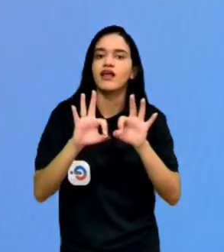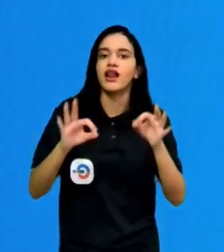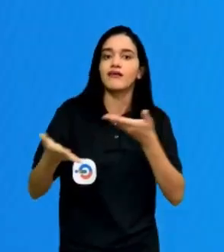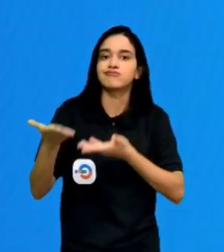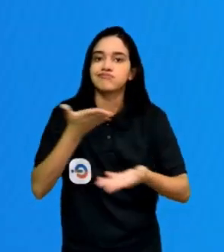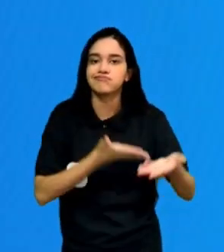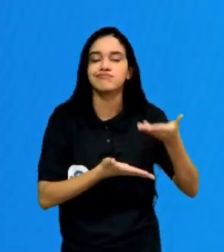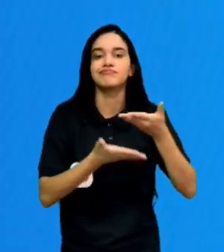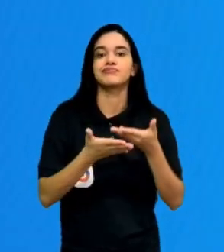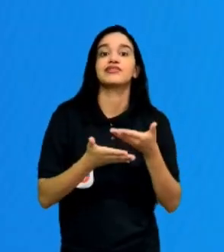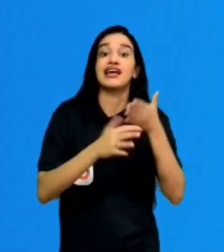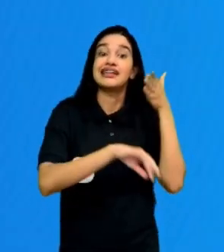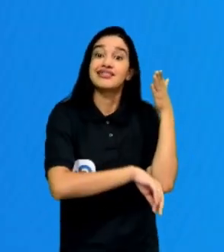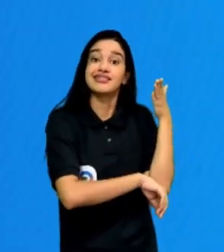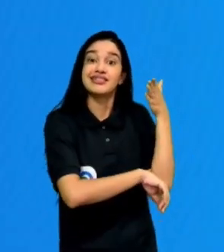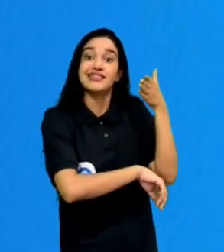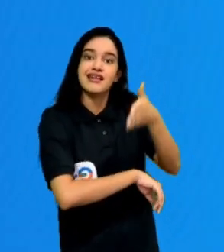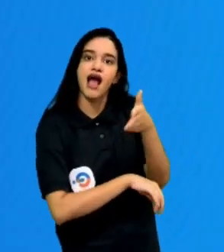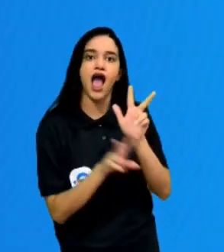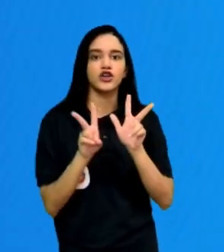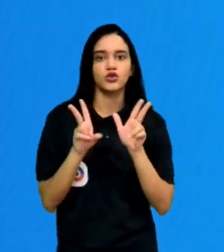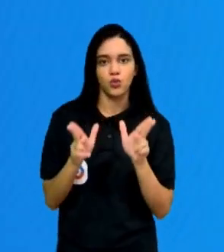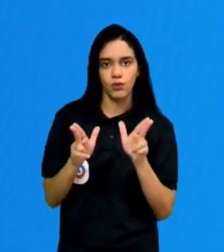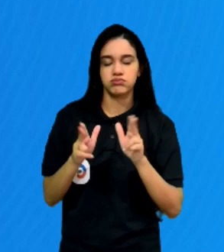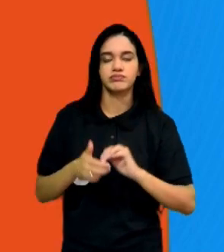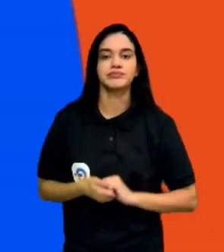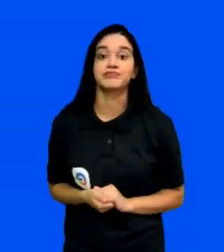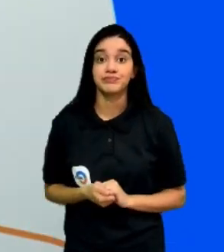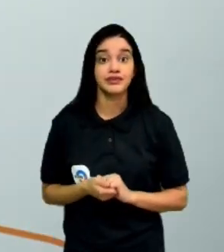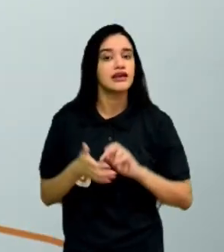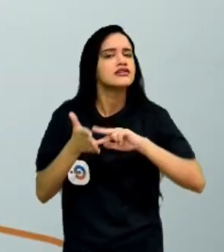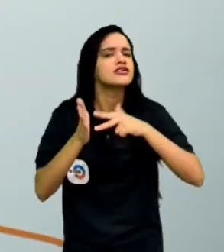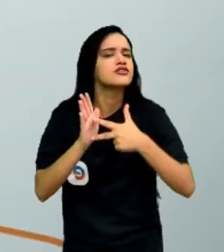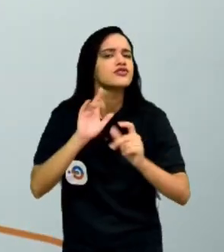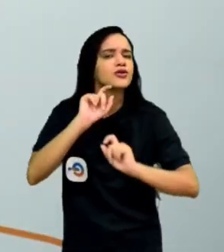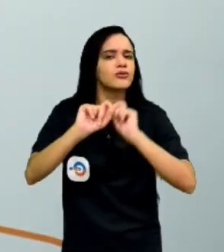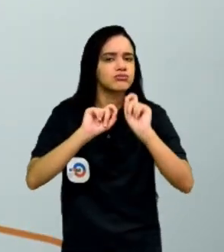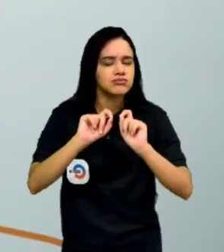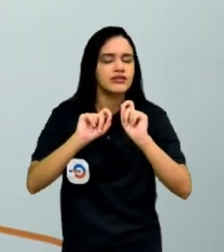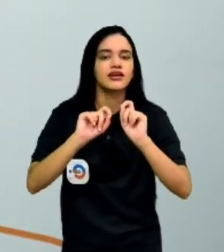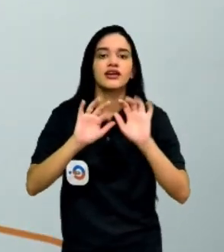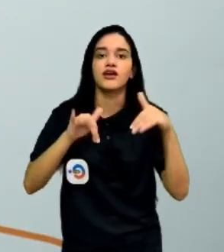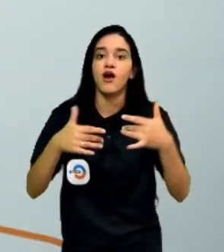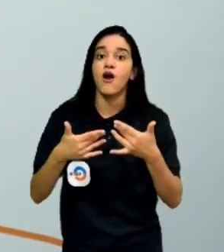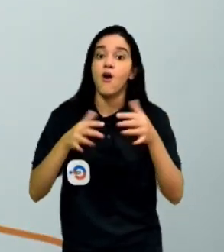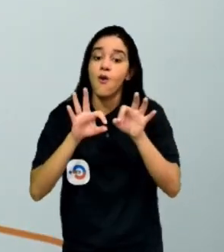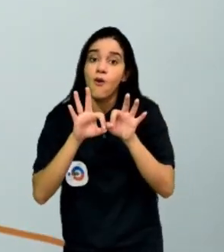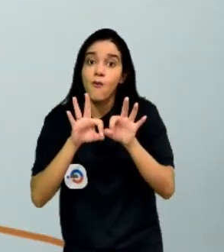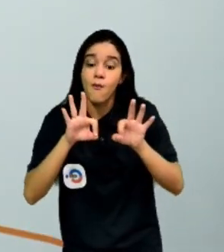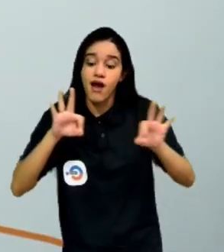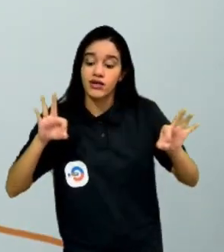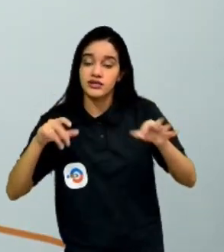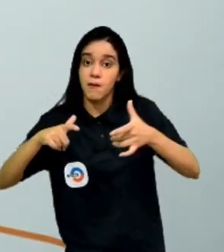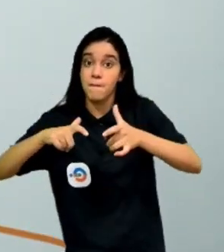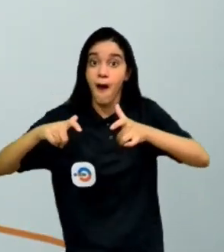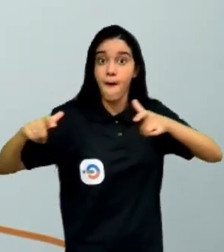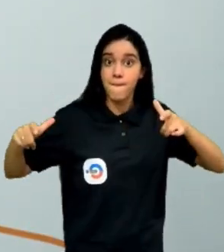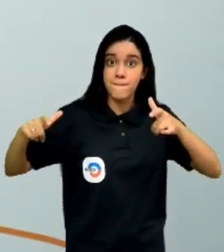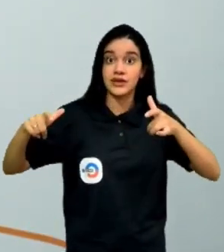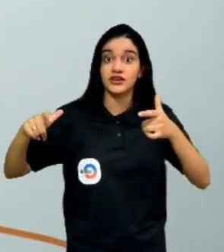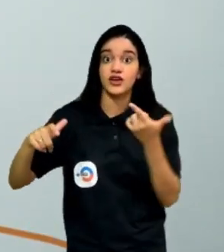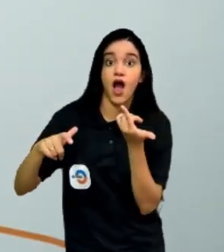de diretamente proporcional. Ou seja, quando uma grandeza aumenta, faz com que a outra